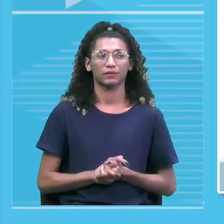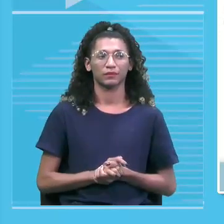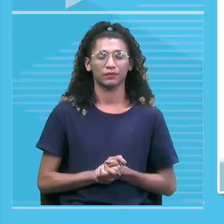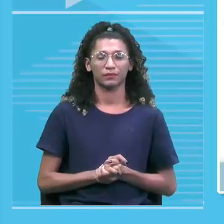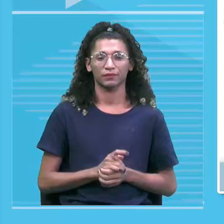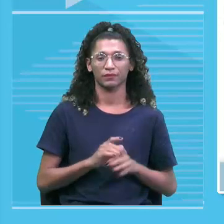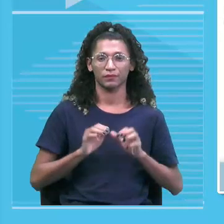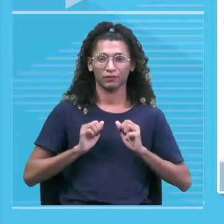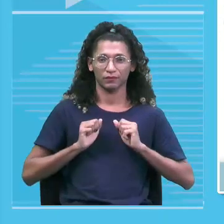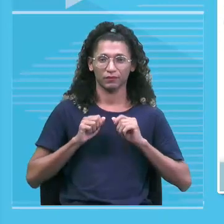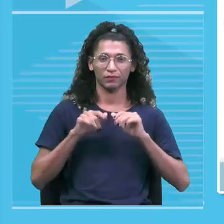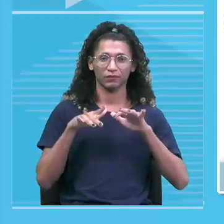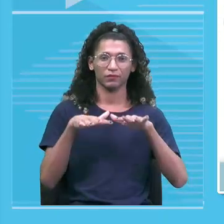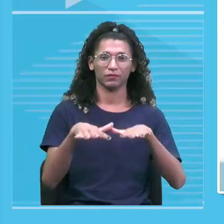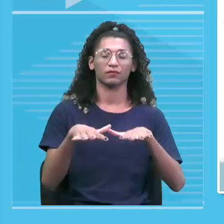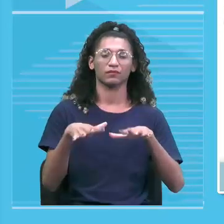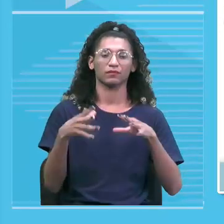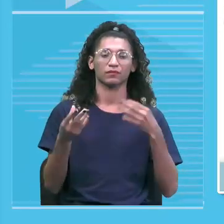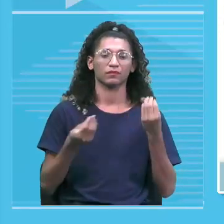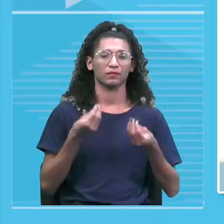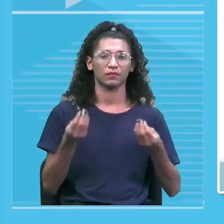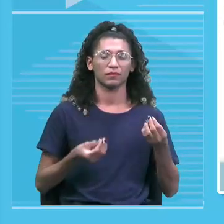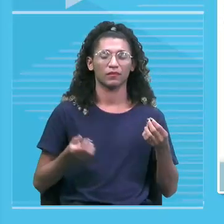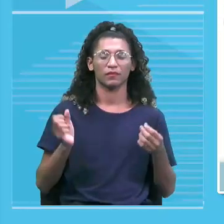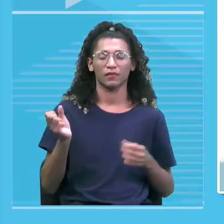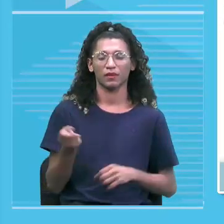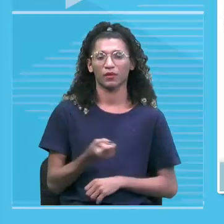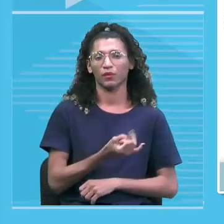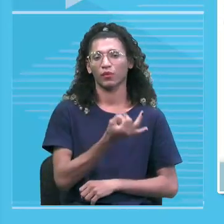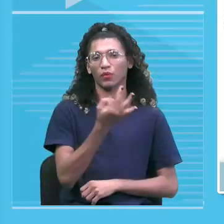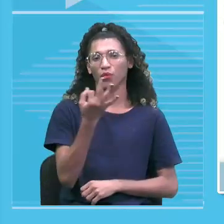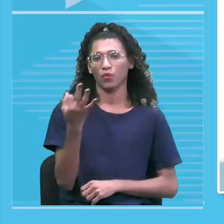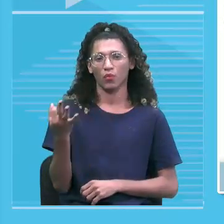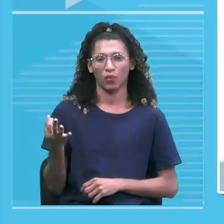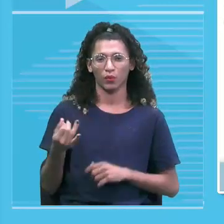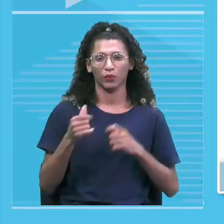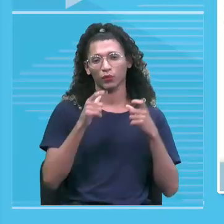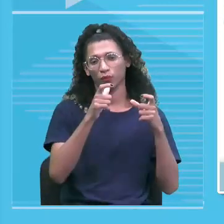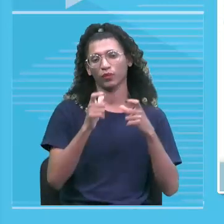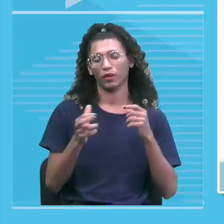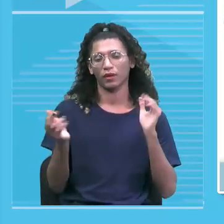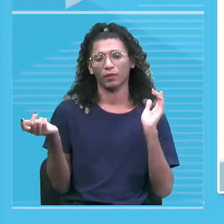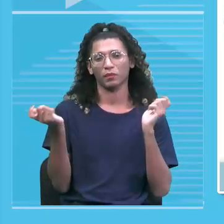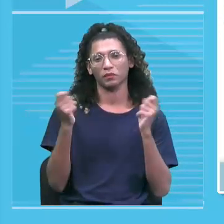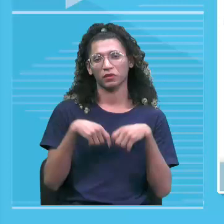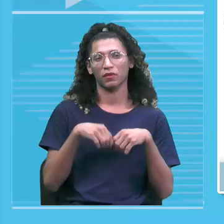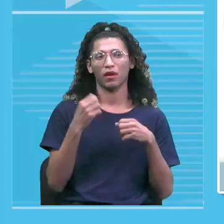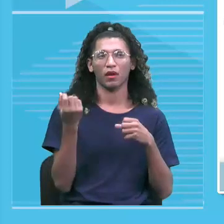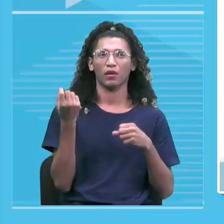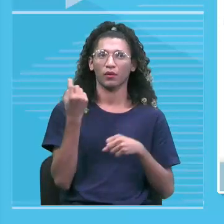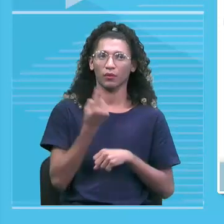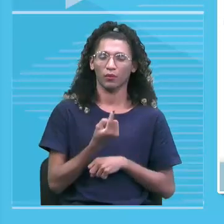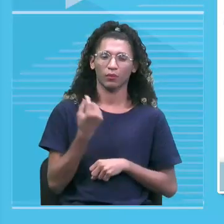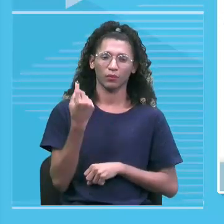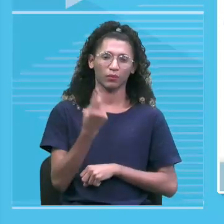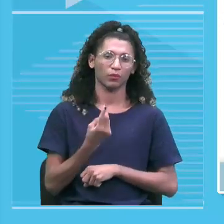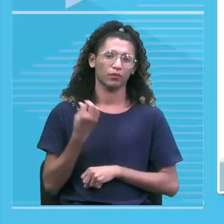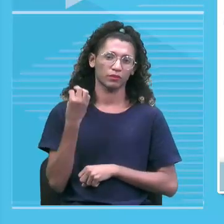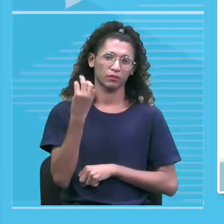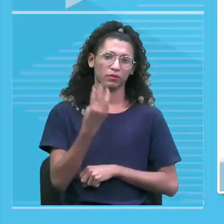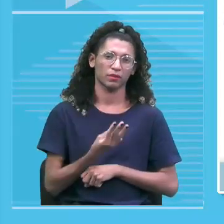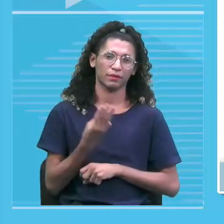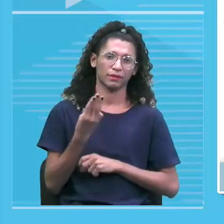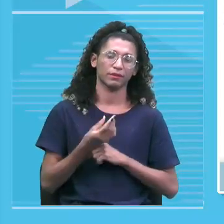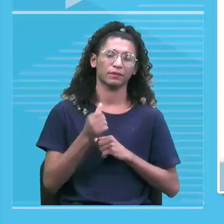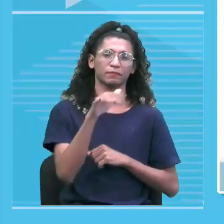sua propagação em quantas dimensões ela se propaga se é em uma duas ou